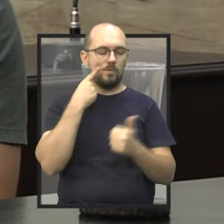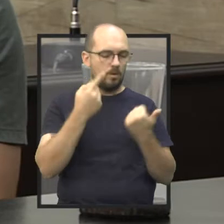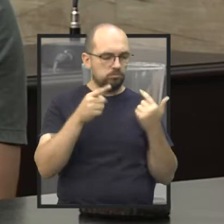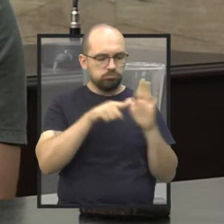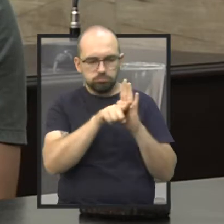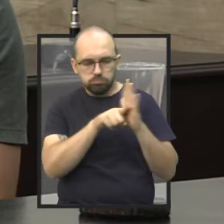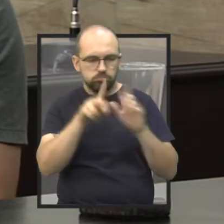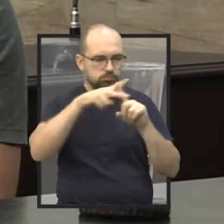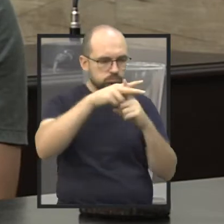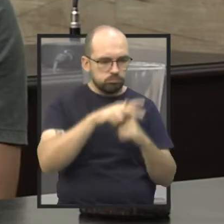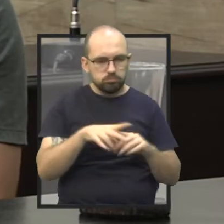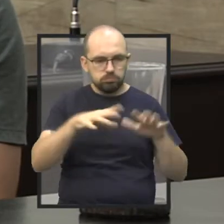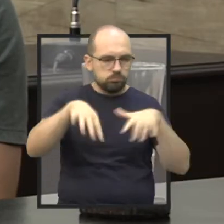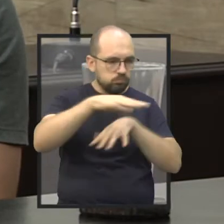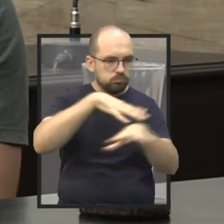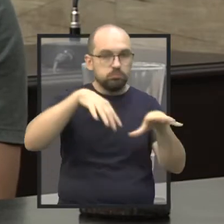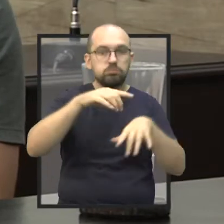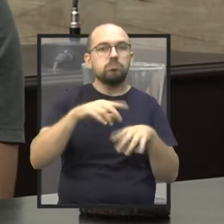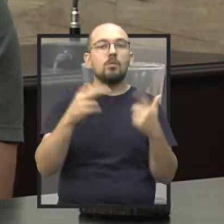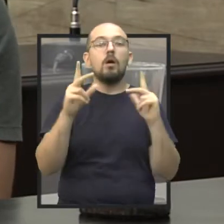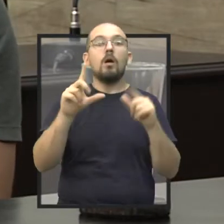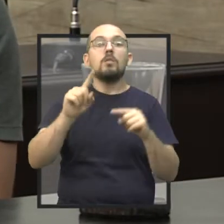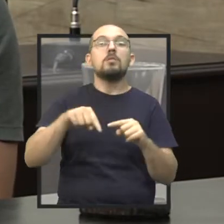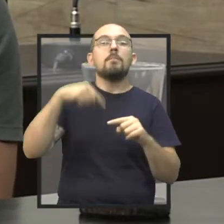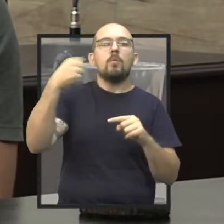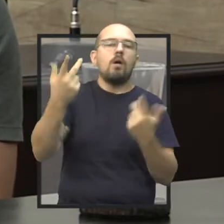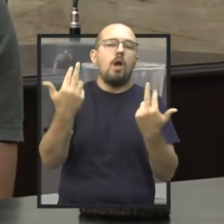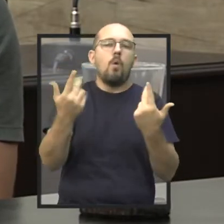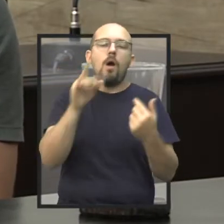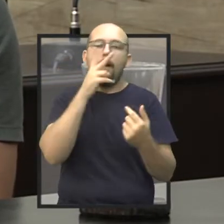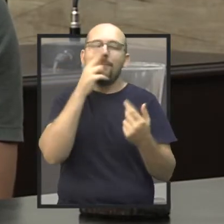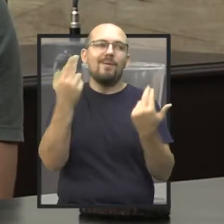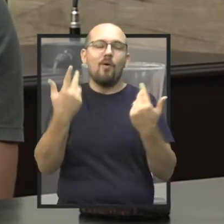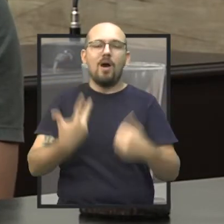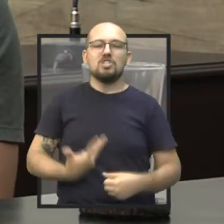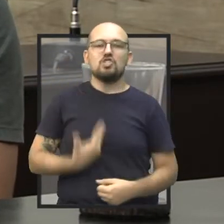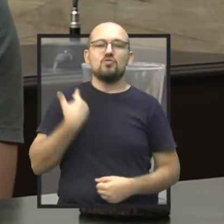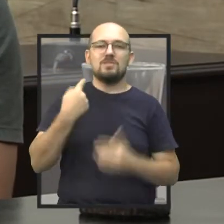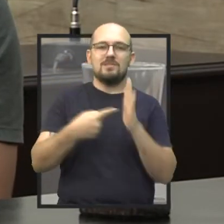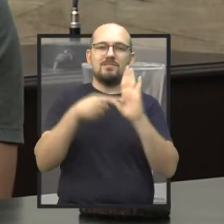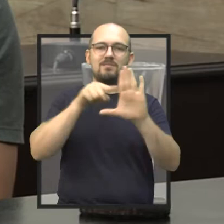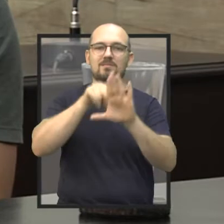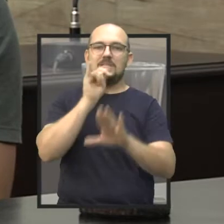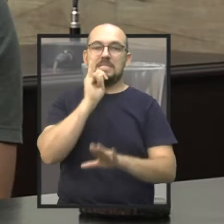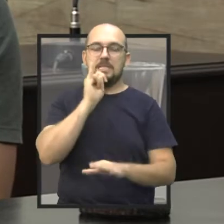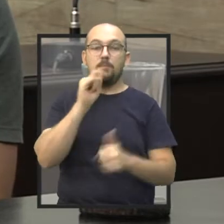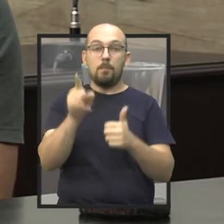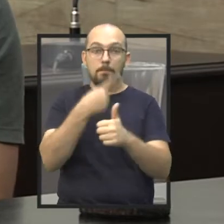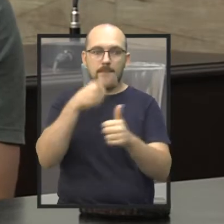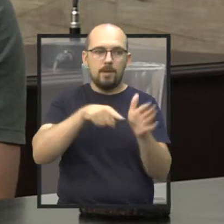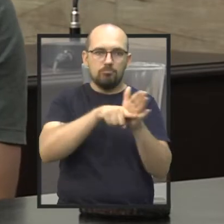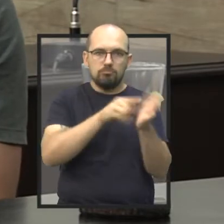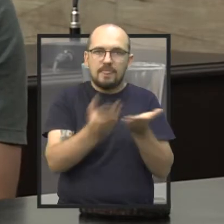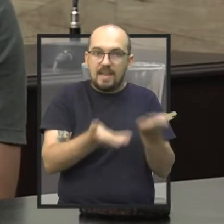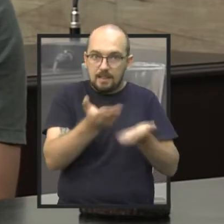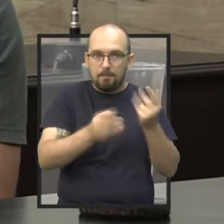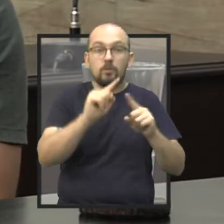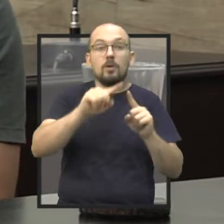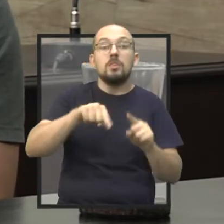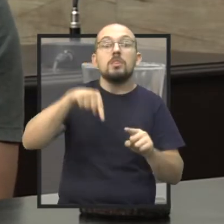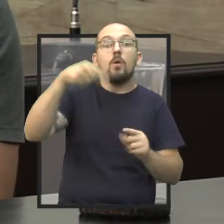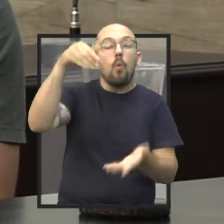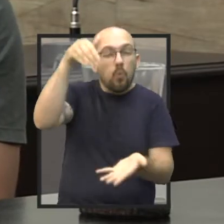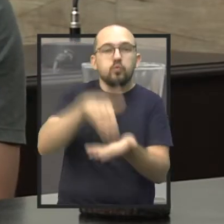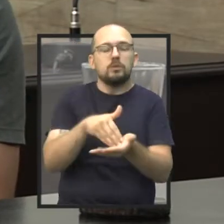faz no organismo, lá na medicina, aí você opta pela retirada de um órgão ou de um tumor, enfim.